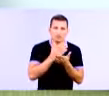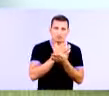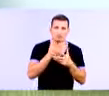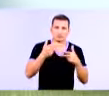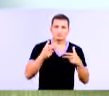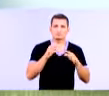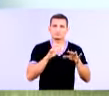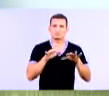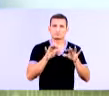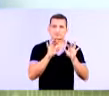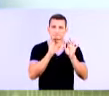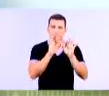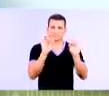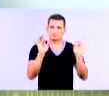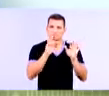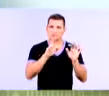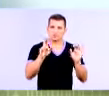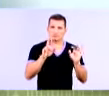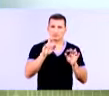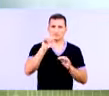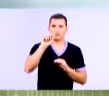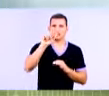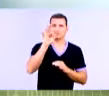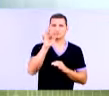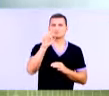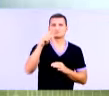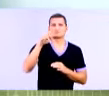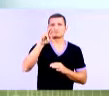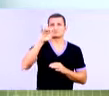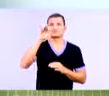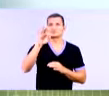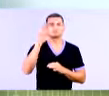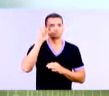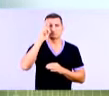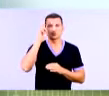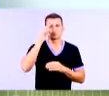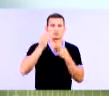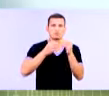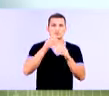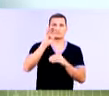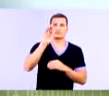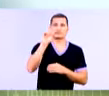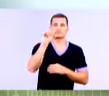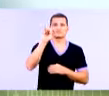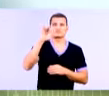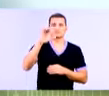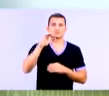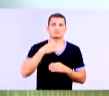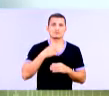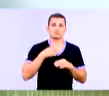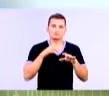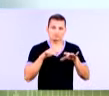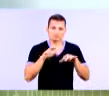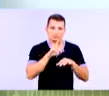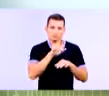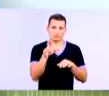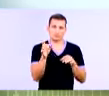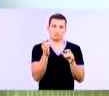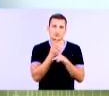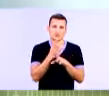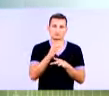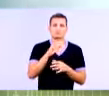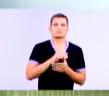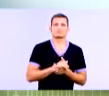então fiz um System Out Print LN, nem me lembro como é que era o comando em Basic na época, mas coloquei meu nome completo, Lilo Yold Cury